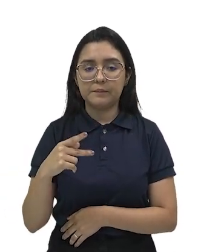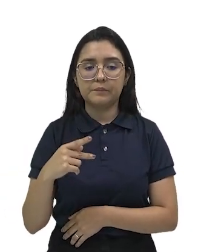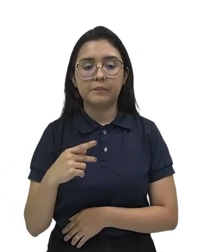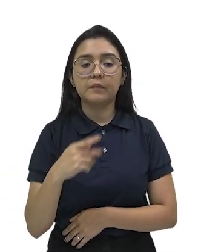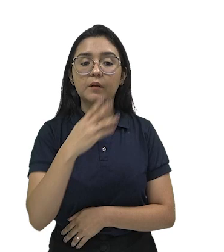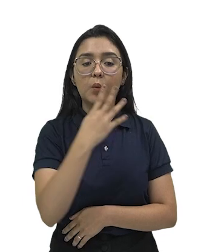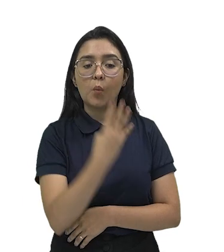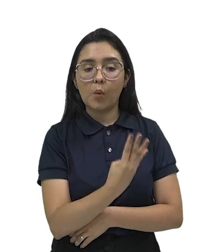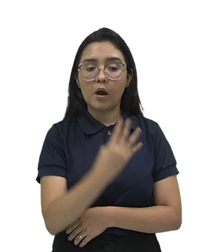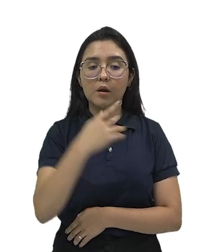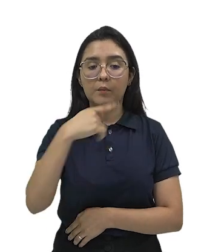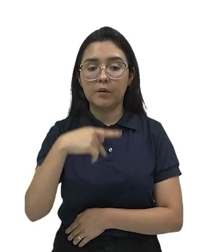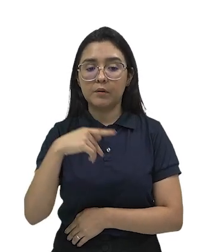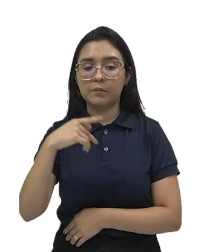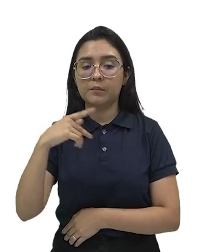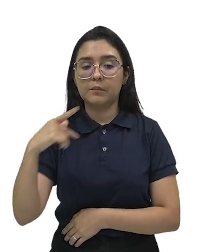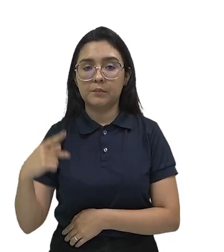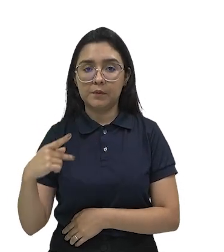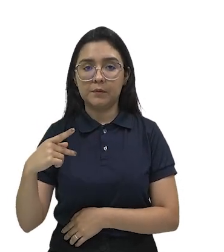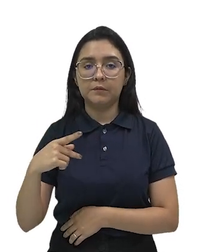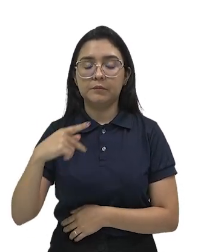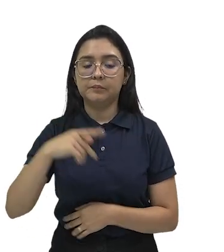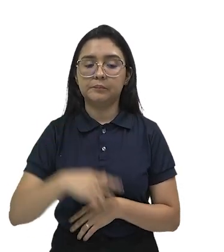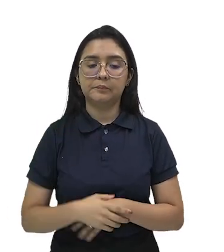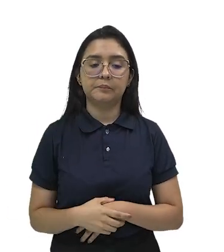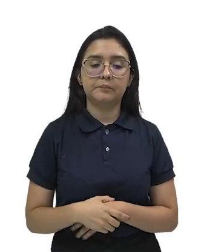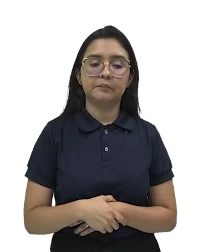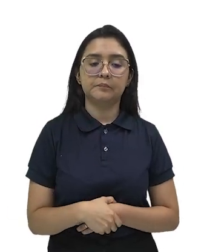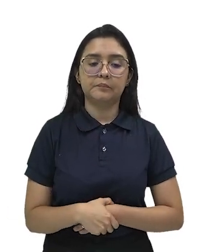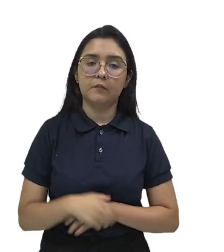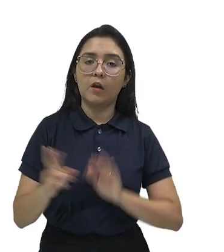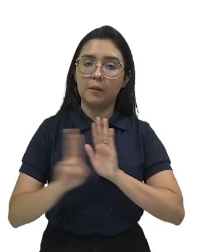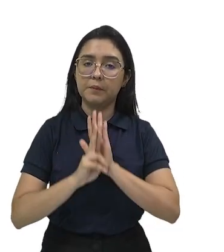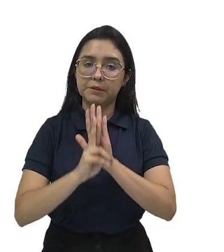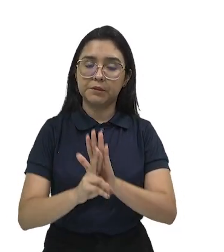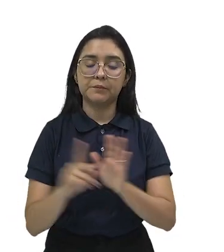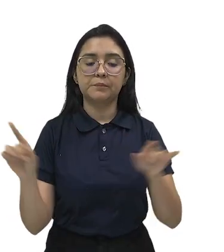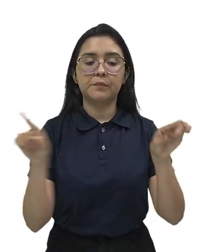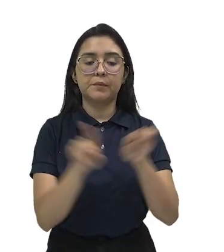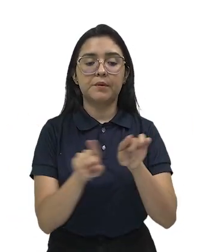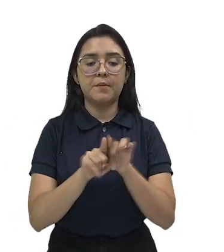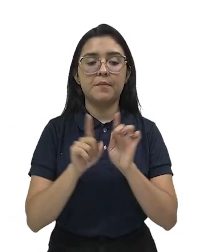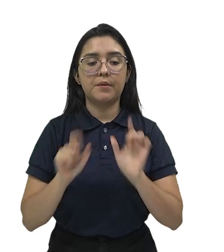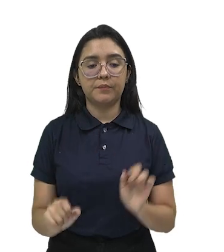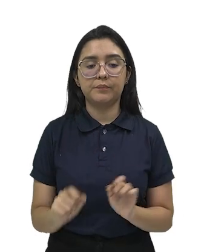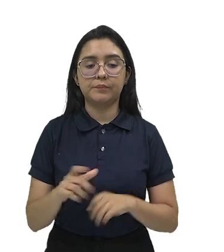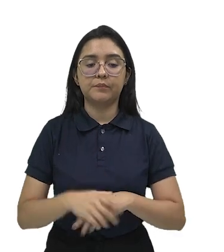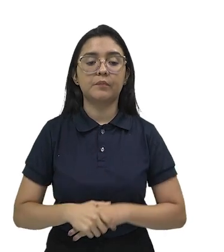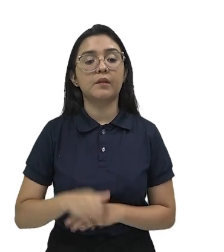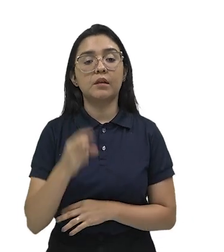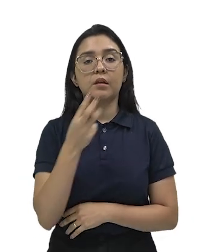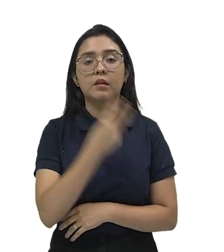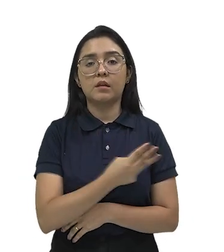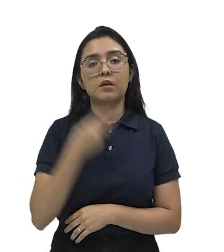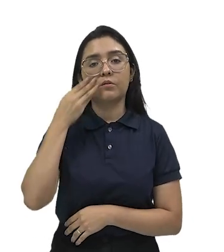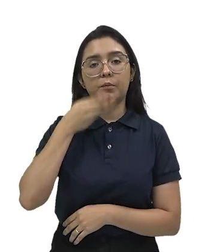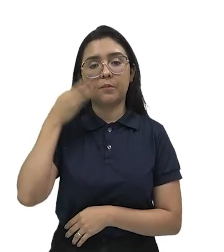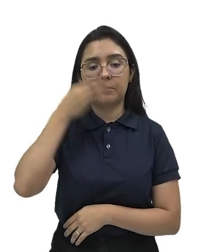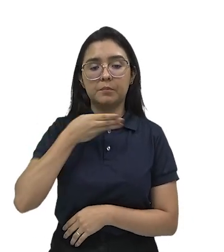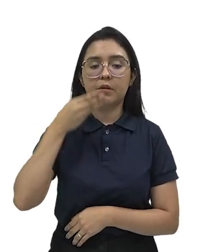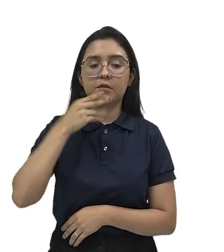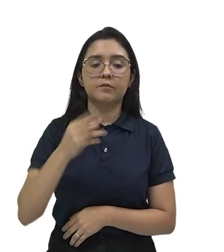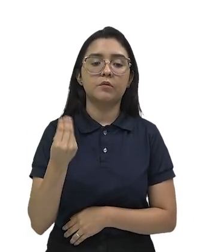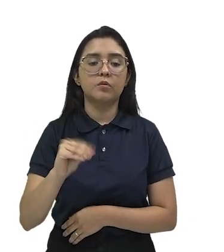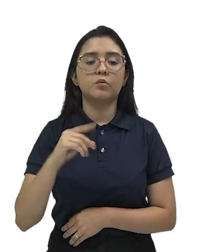4 pratos principais, eu vou chamar de PP. E 3 sobremesas, que eu vou